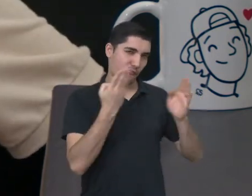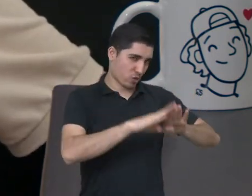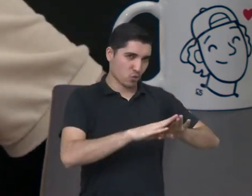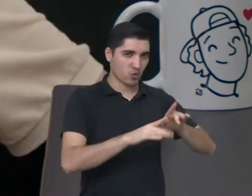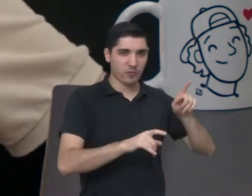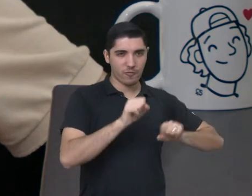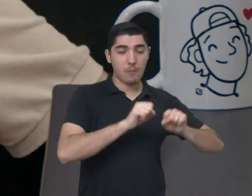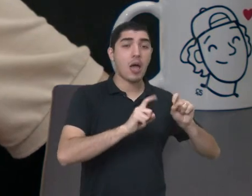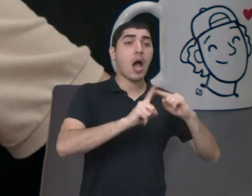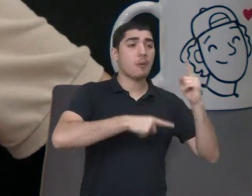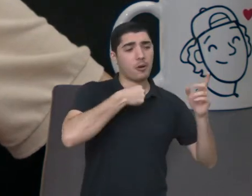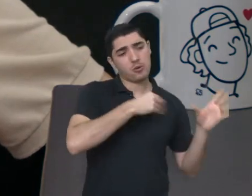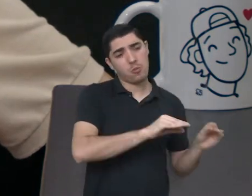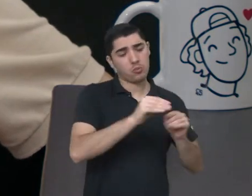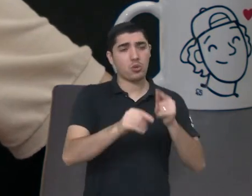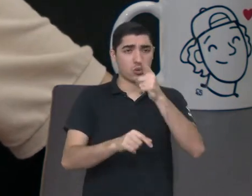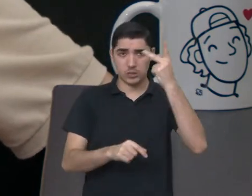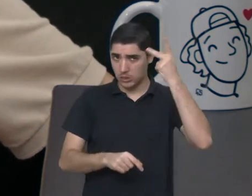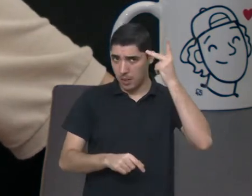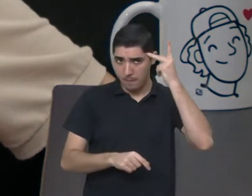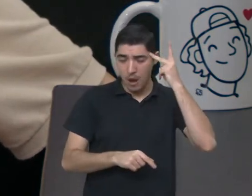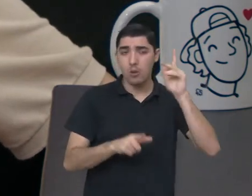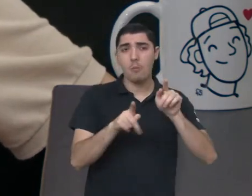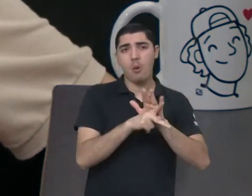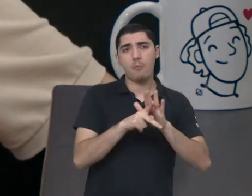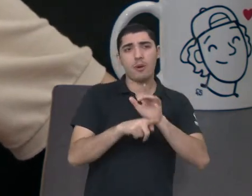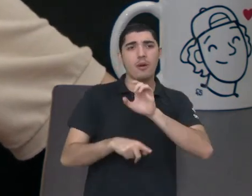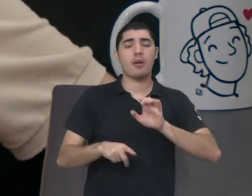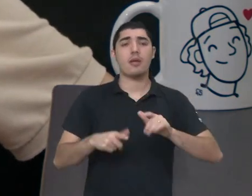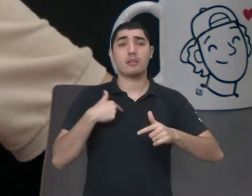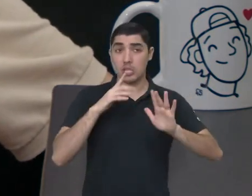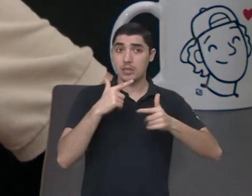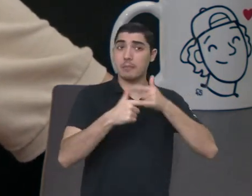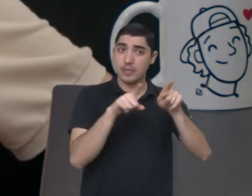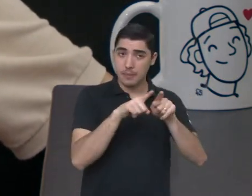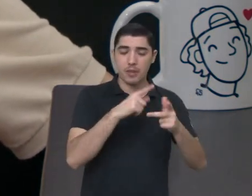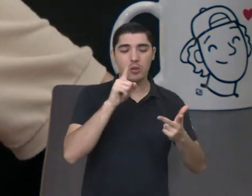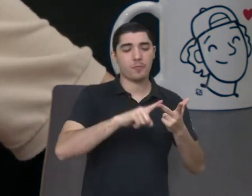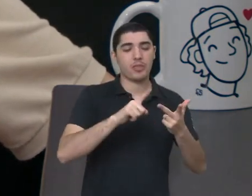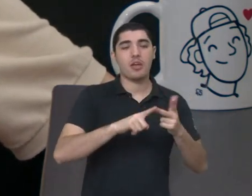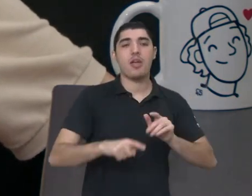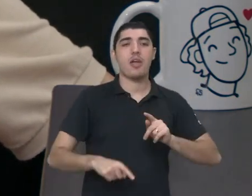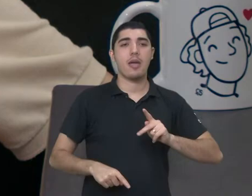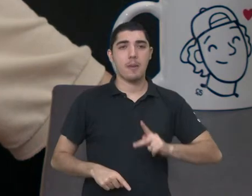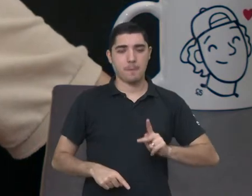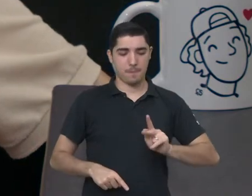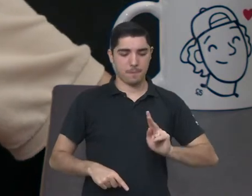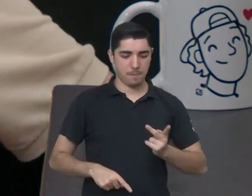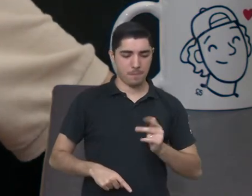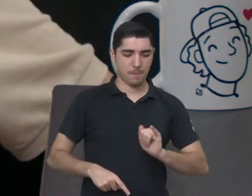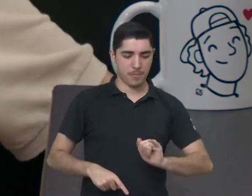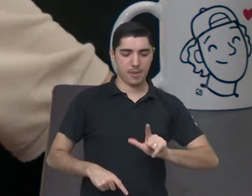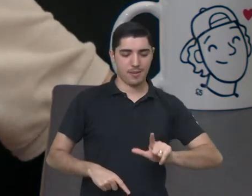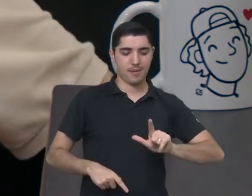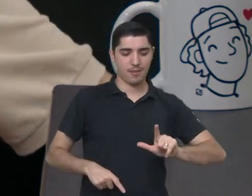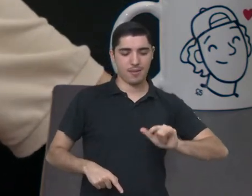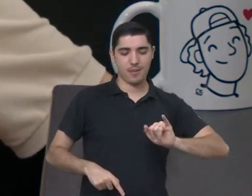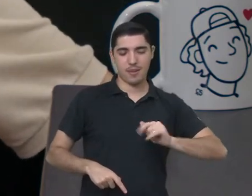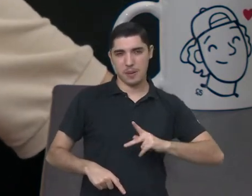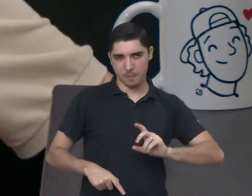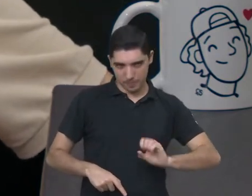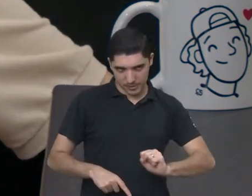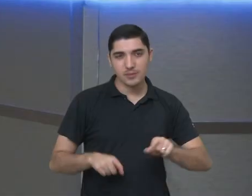também acontece bastante coisa, né? Aconteceu. Foi num jogo, uma quarta-feira à noite, era São José e não sei quem. Mas chovia também, tem as torres de alta tensão